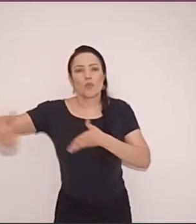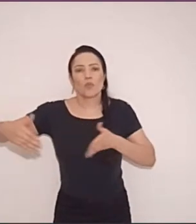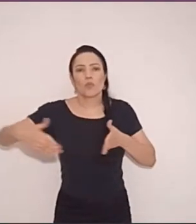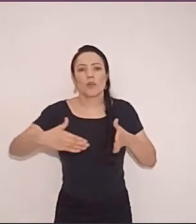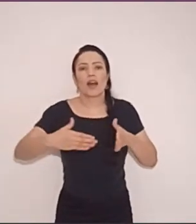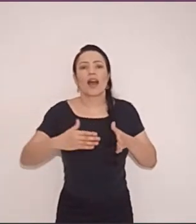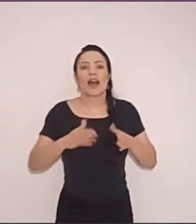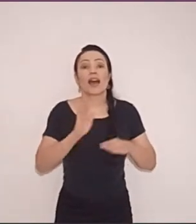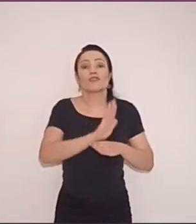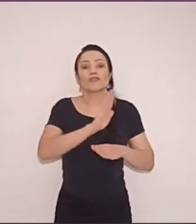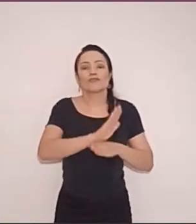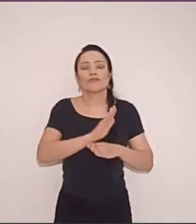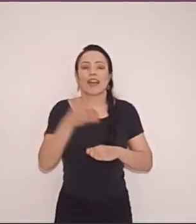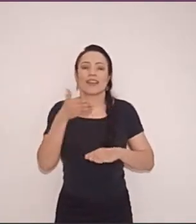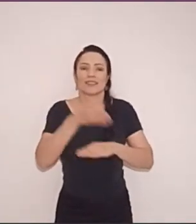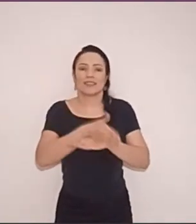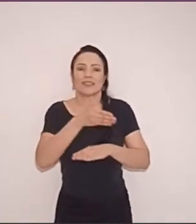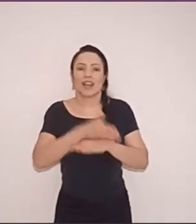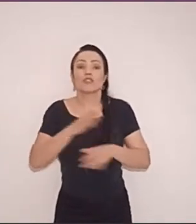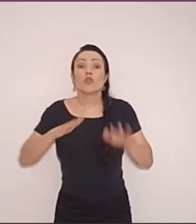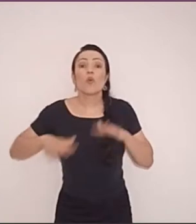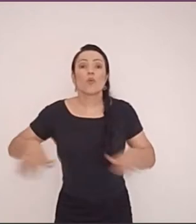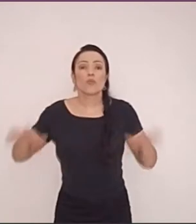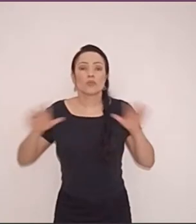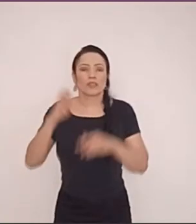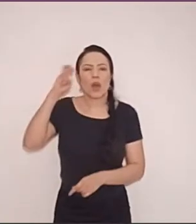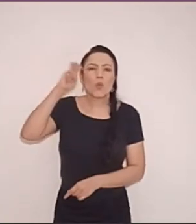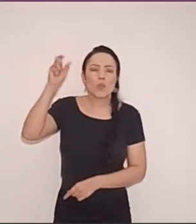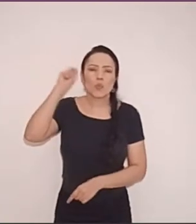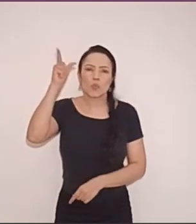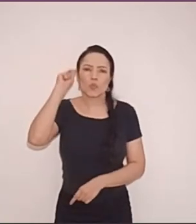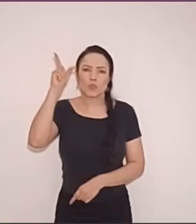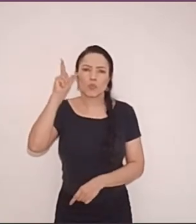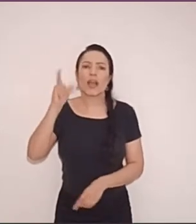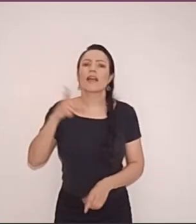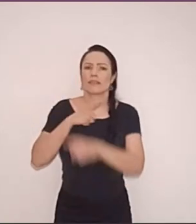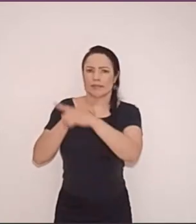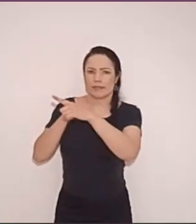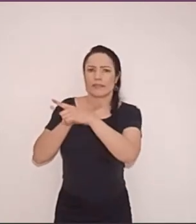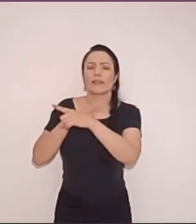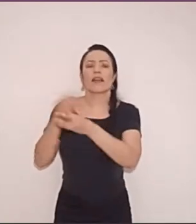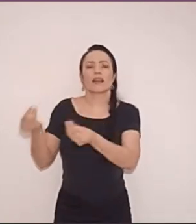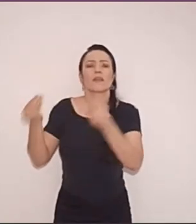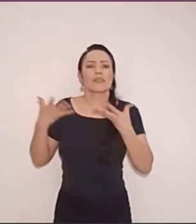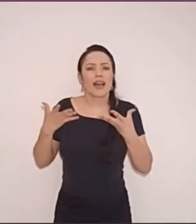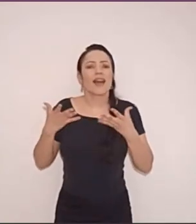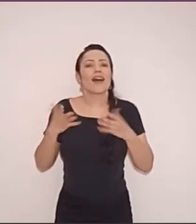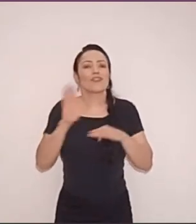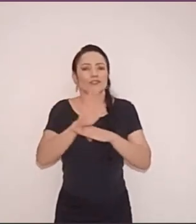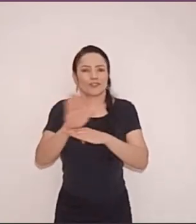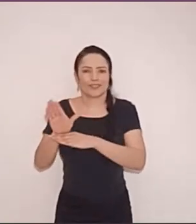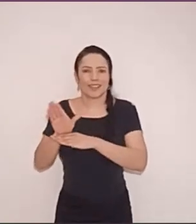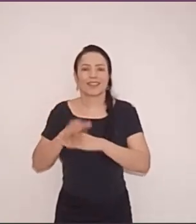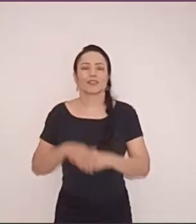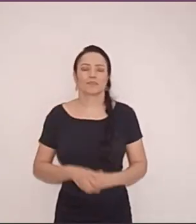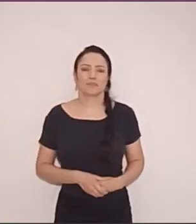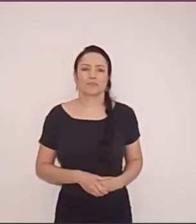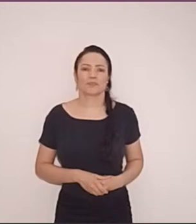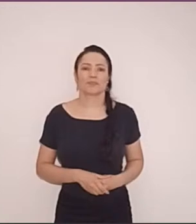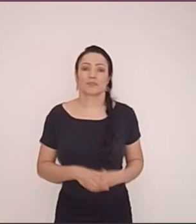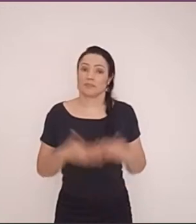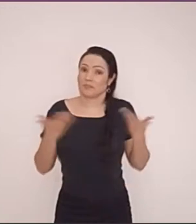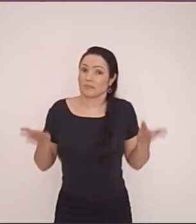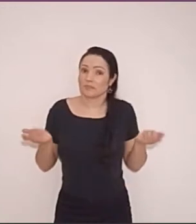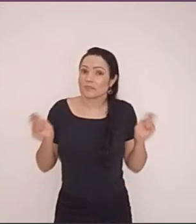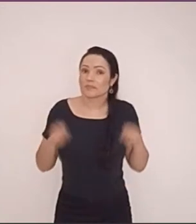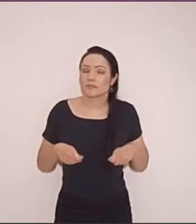todas as pessoas desculpa se tem alguma ferramenta para gente ir dar quase 30 segundos Então essa